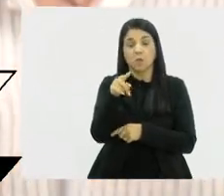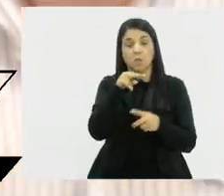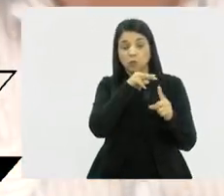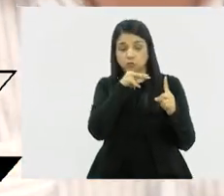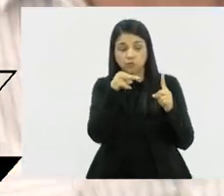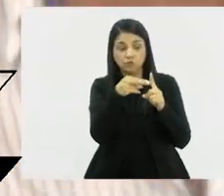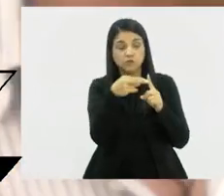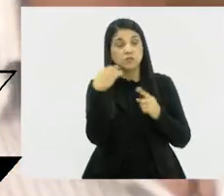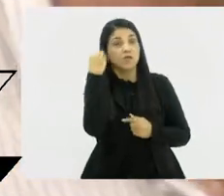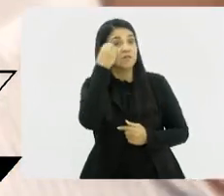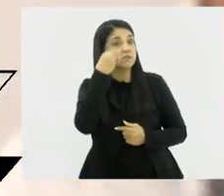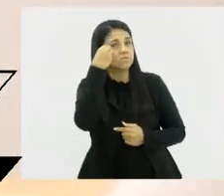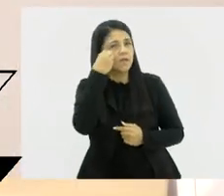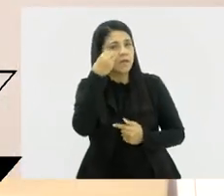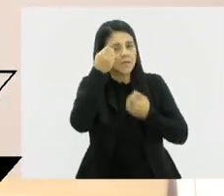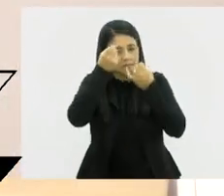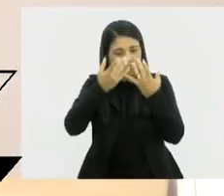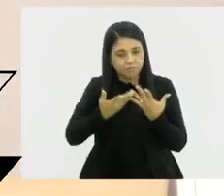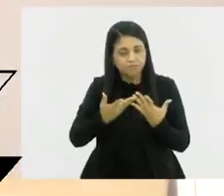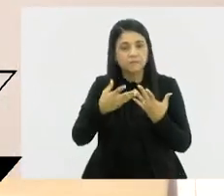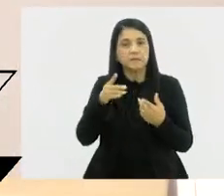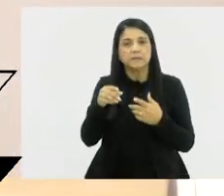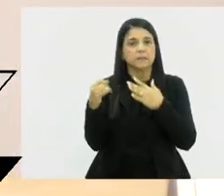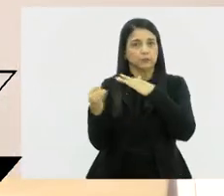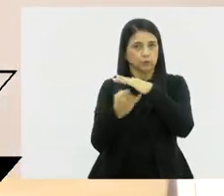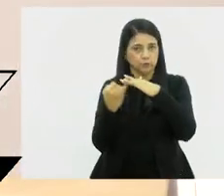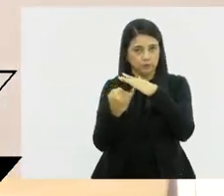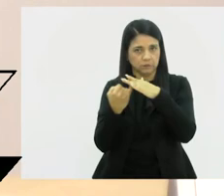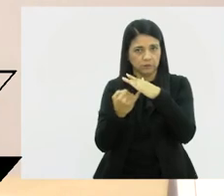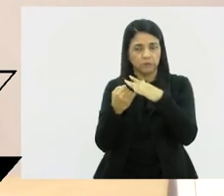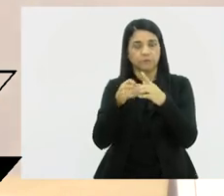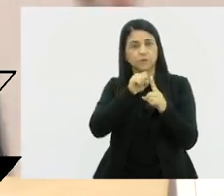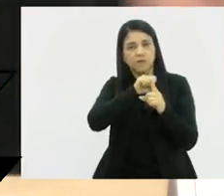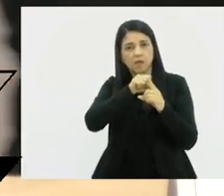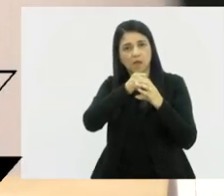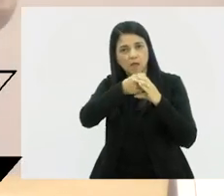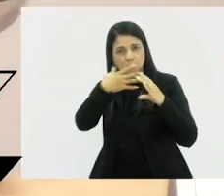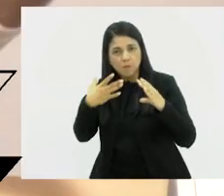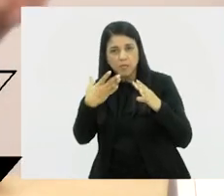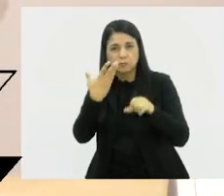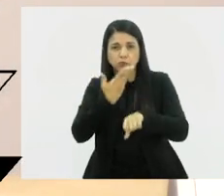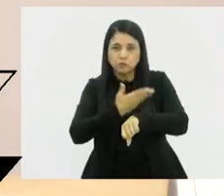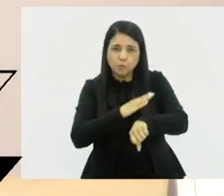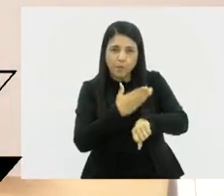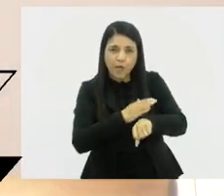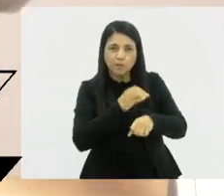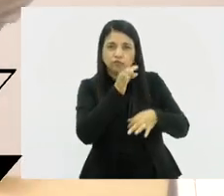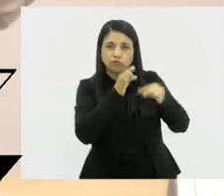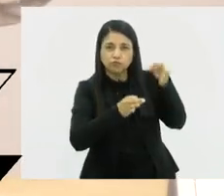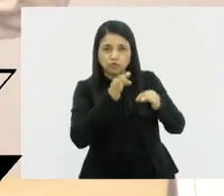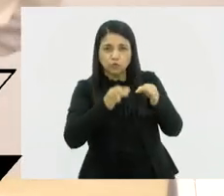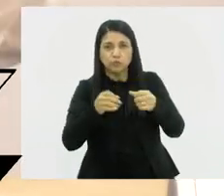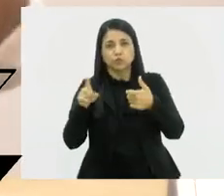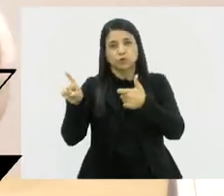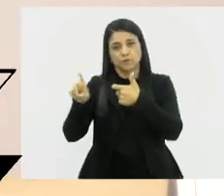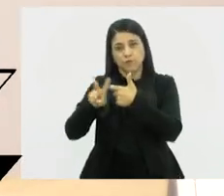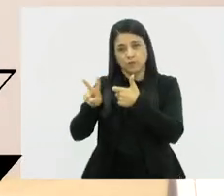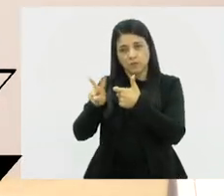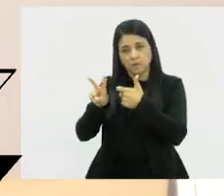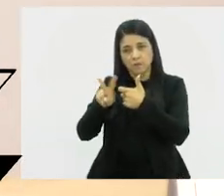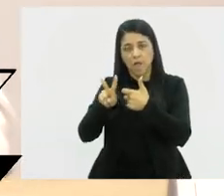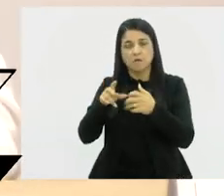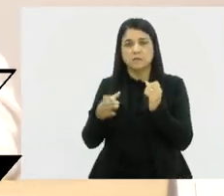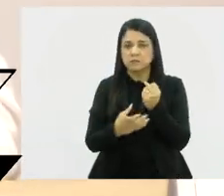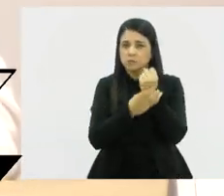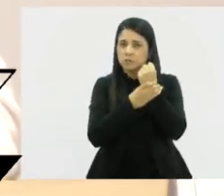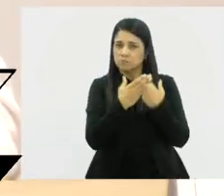da sua experiência, da sua entidade, aspectos práticos, jurídicos, veterinários, segurança